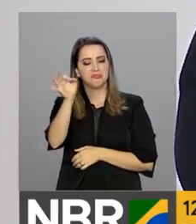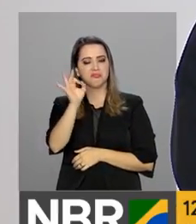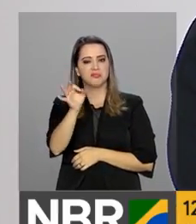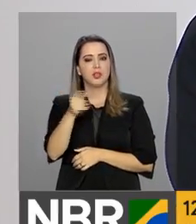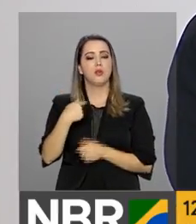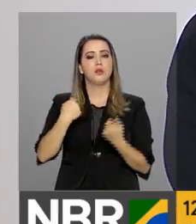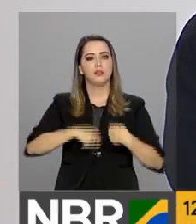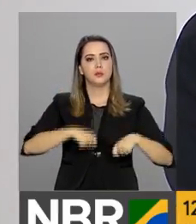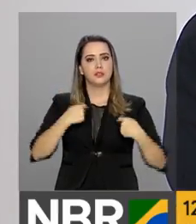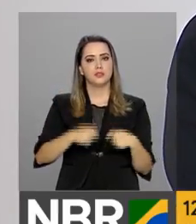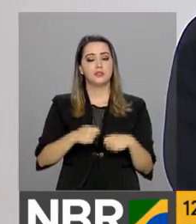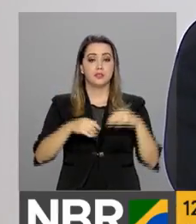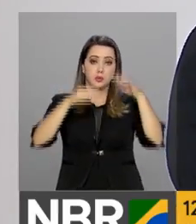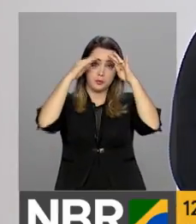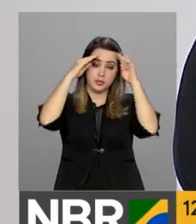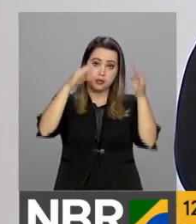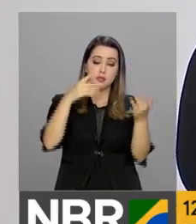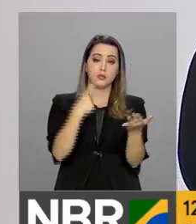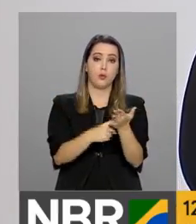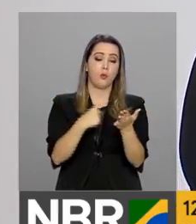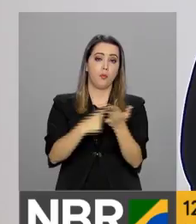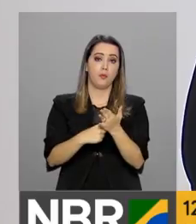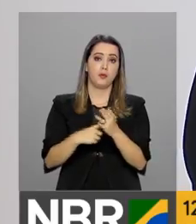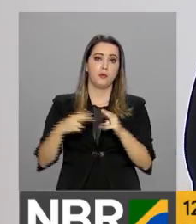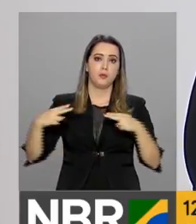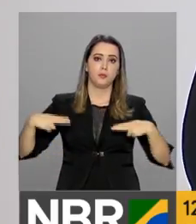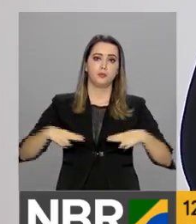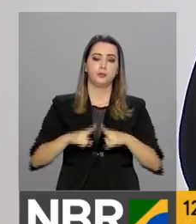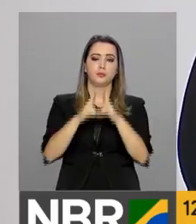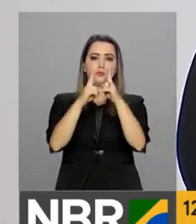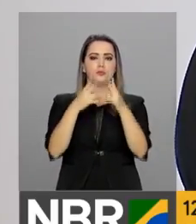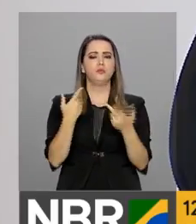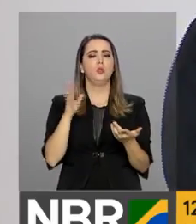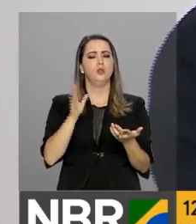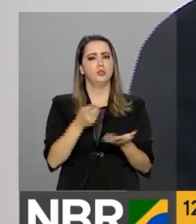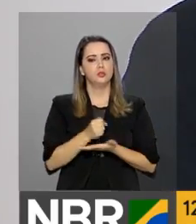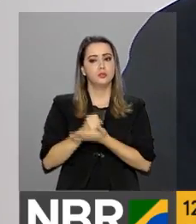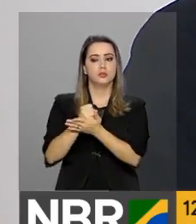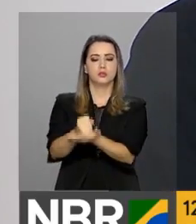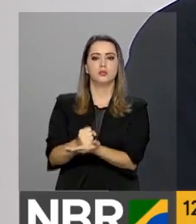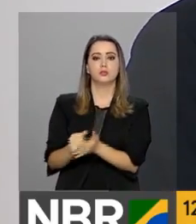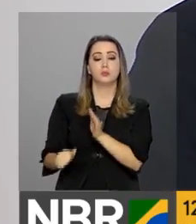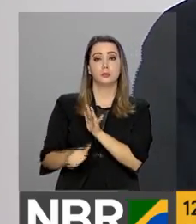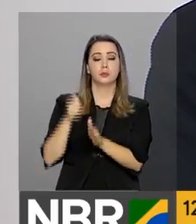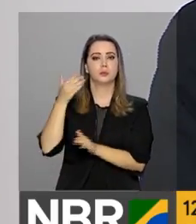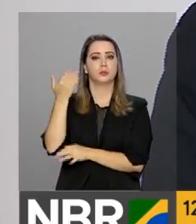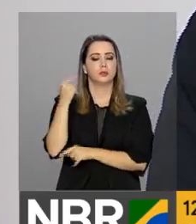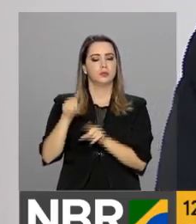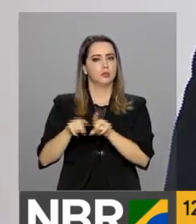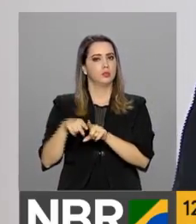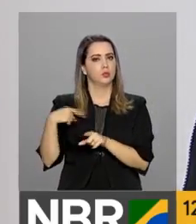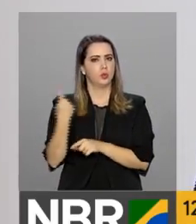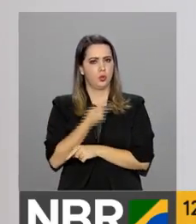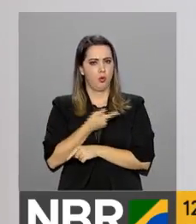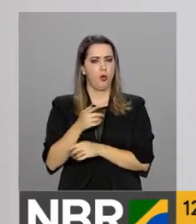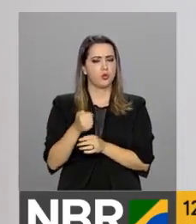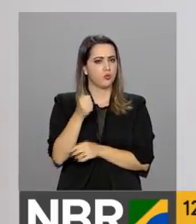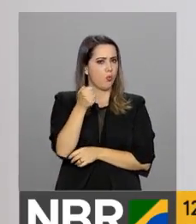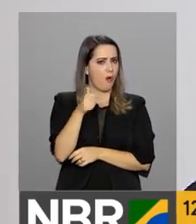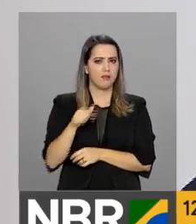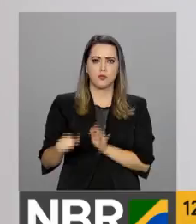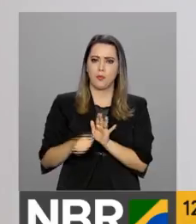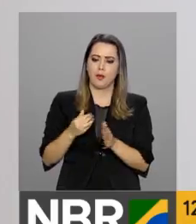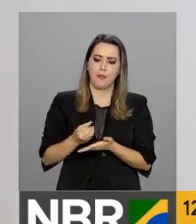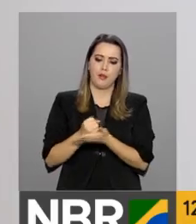de cumprirmos o acordo de paris que ambos entregamos lá fomos os primeiros depois da china vamos nós entregamos